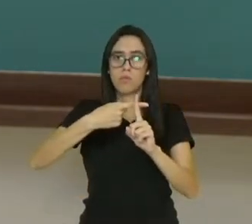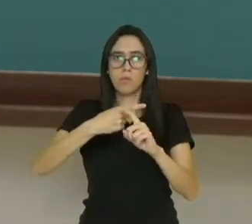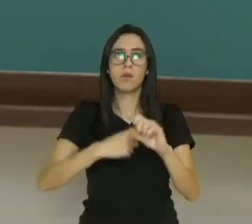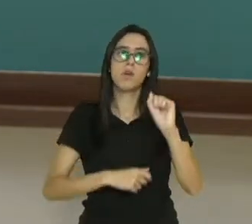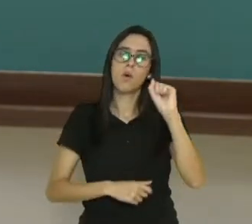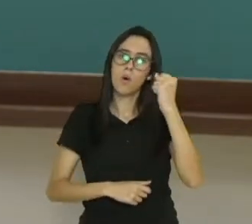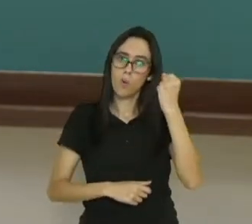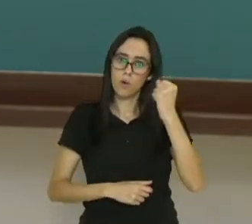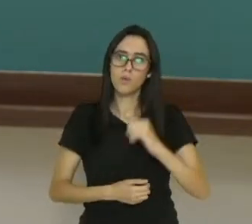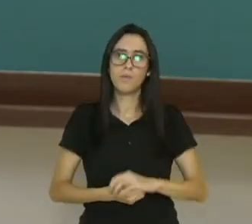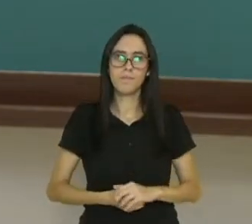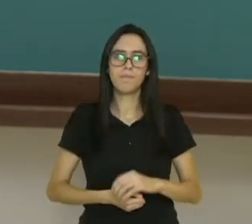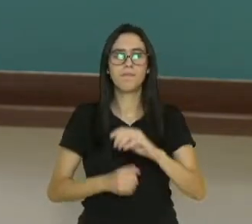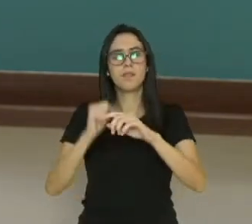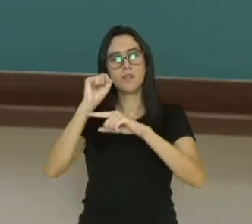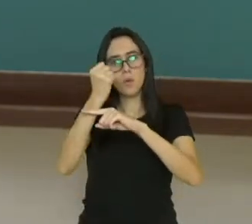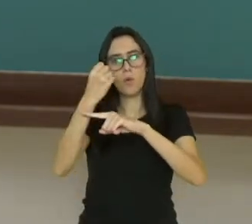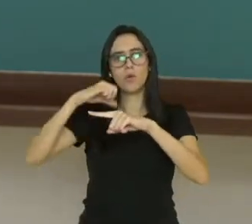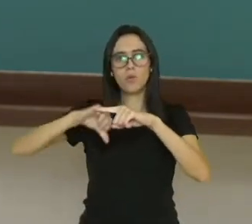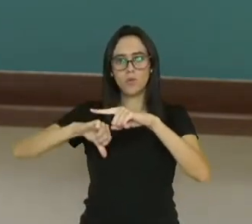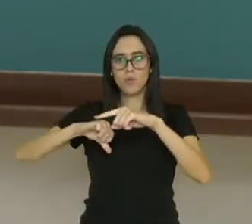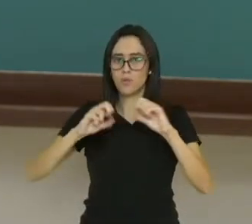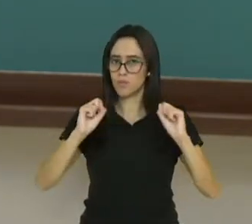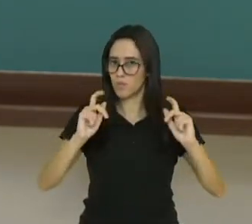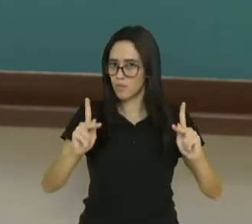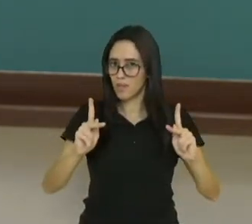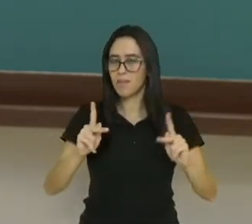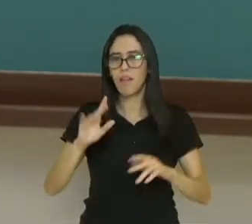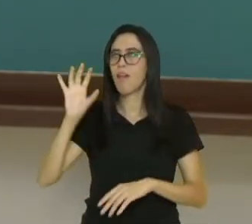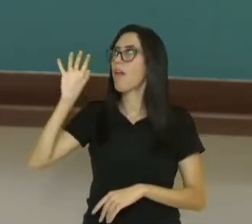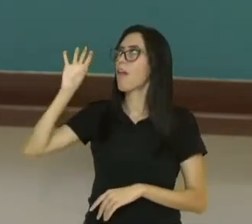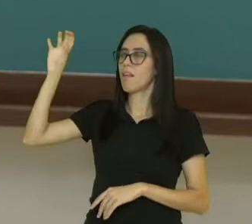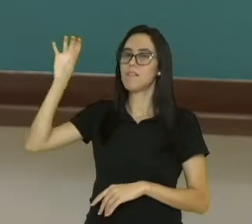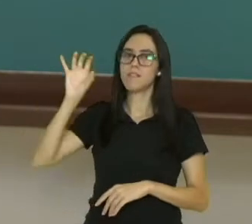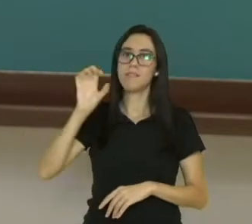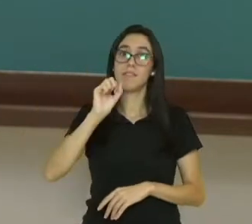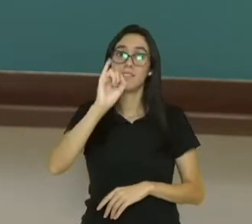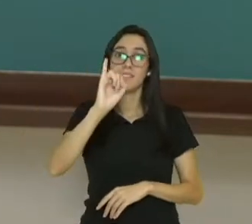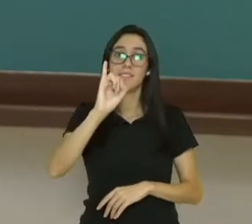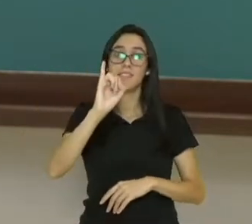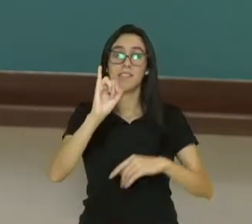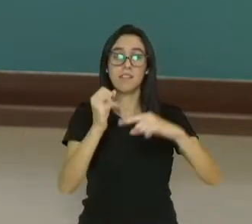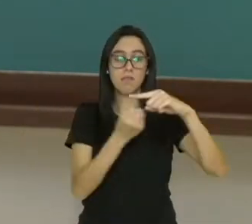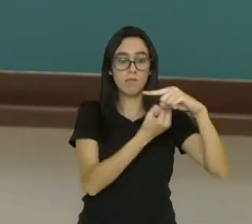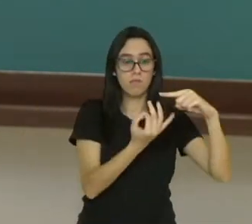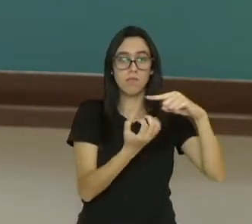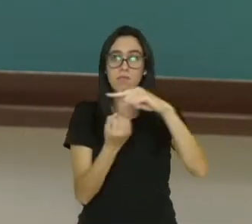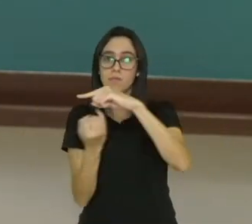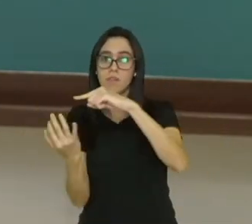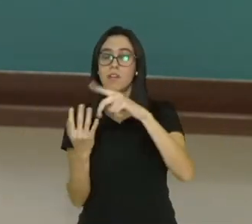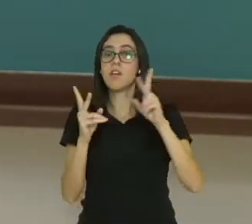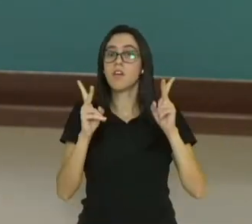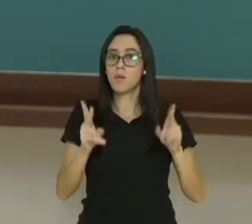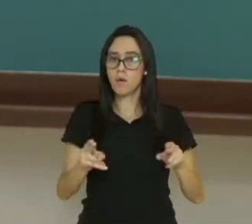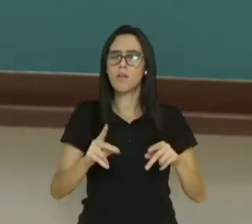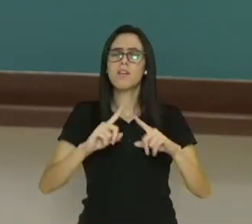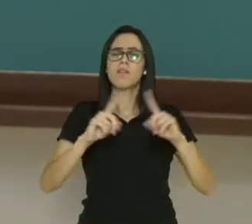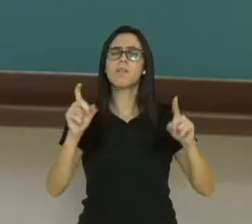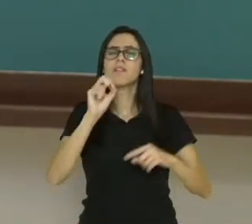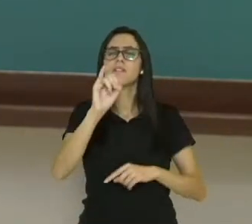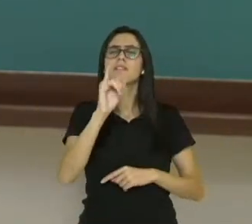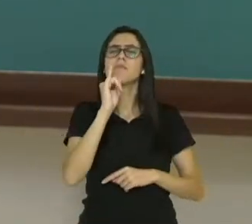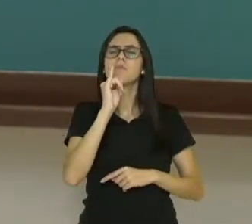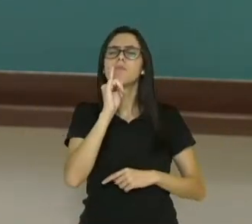8, 8 nonos. Então essa é a maneira que eu resolvo fração quando os denominadores são iguais. E quando eles são